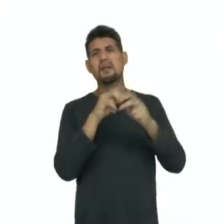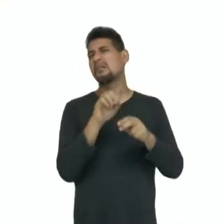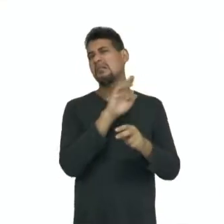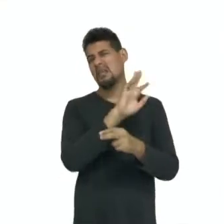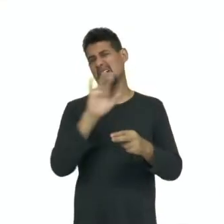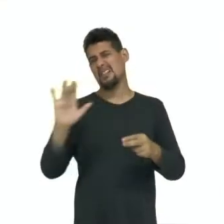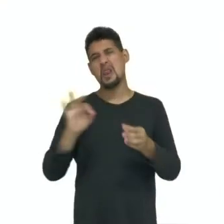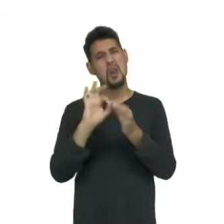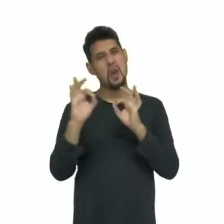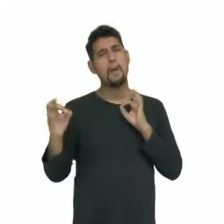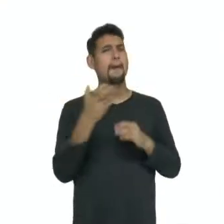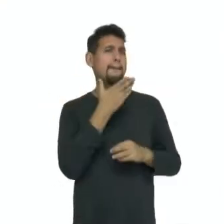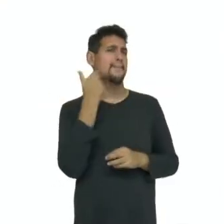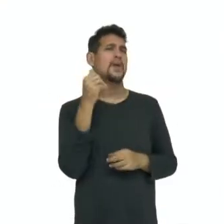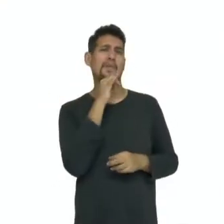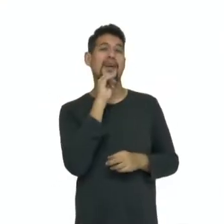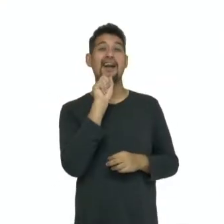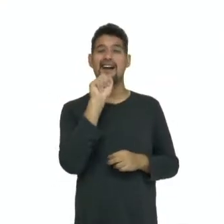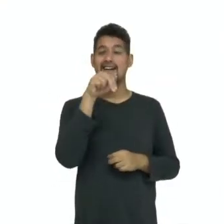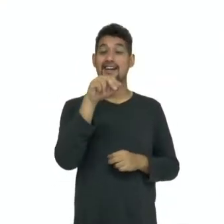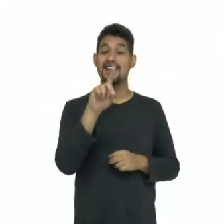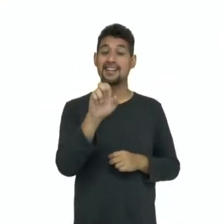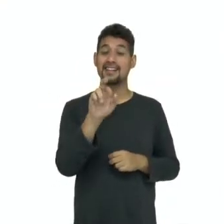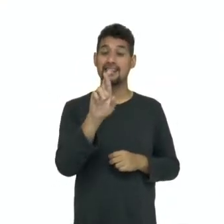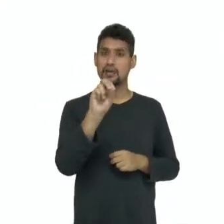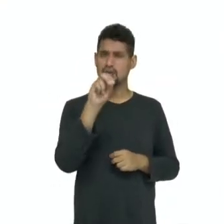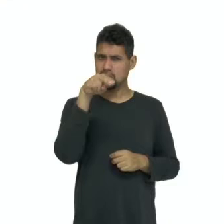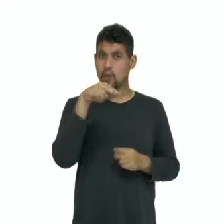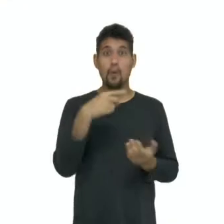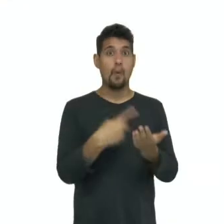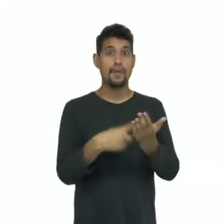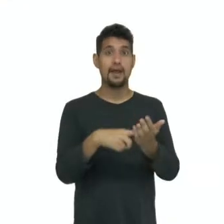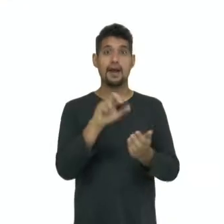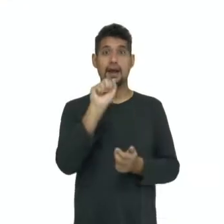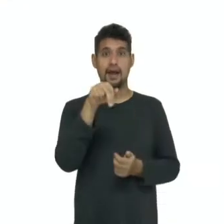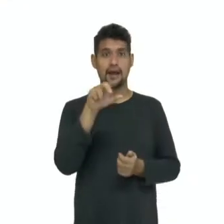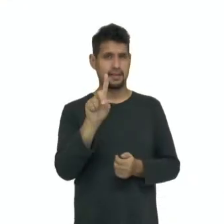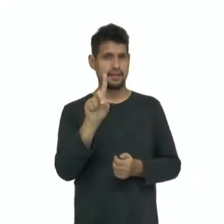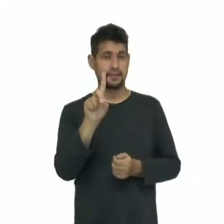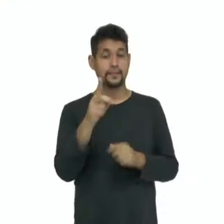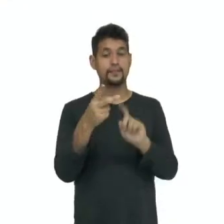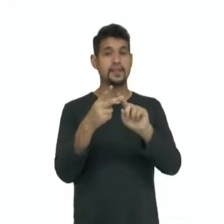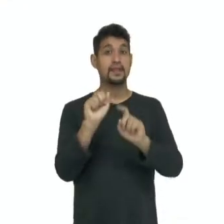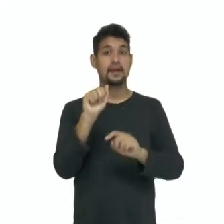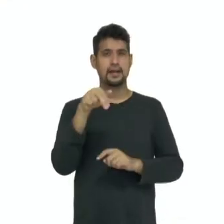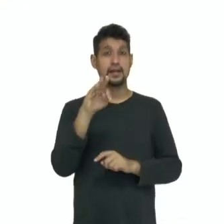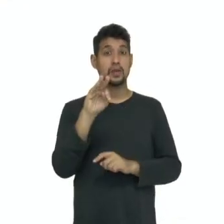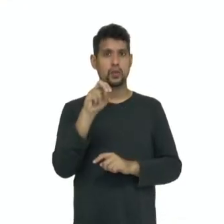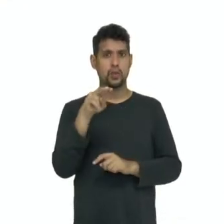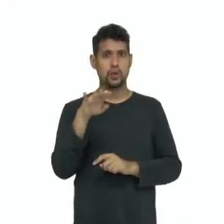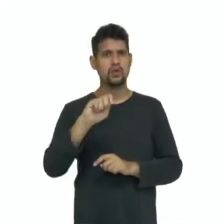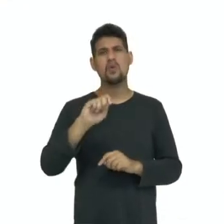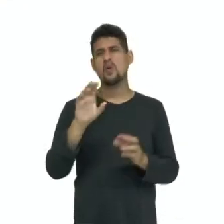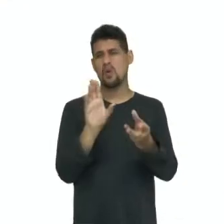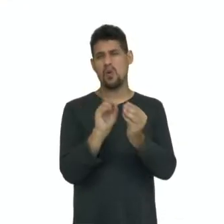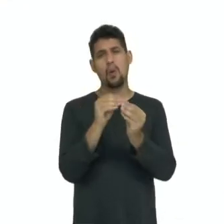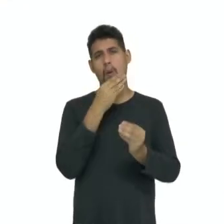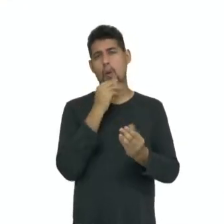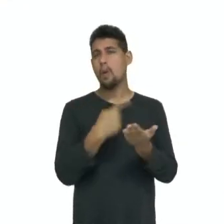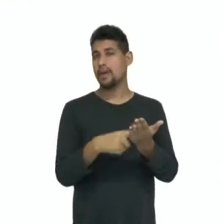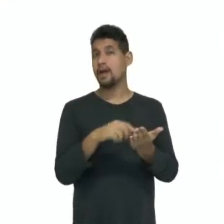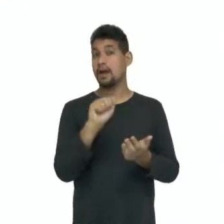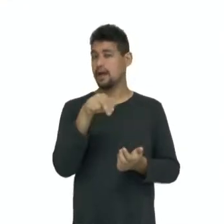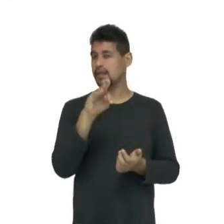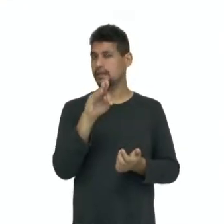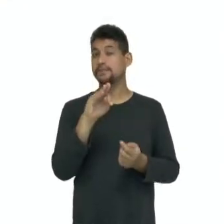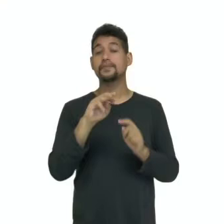temos 6 possibilidades. Então, de acordo com o diagrama de árvore, são 6 as possibilidades